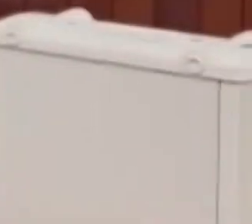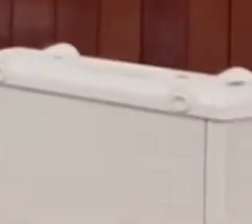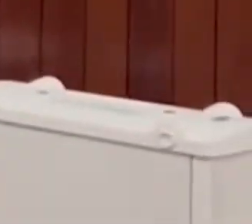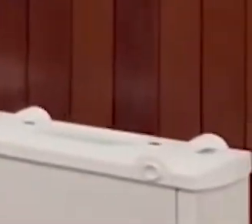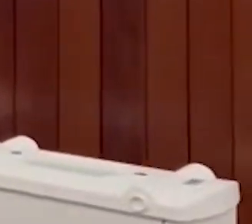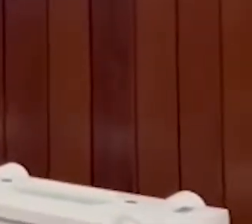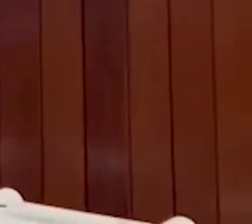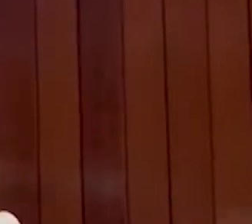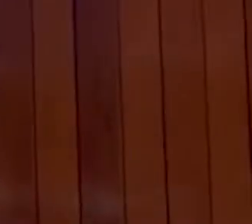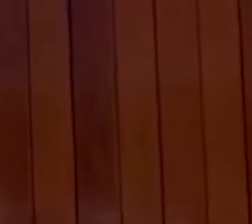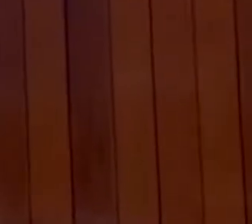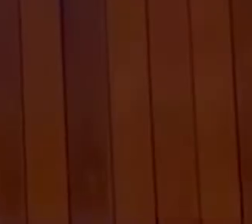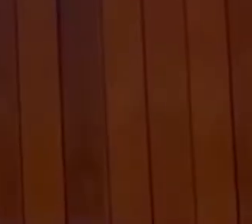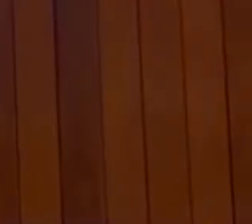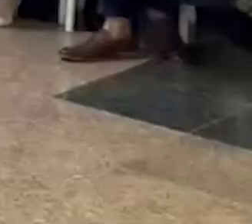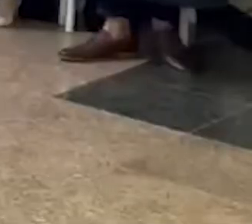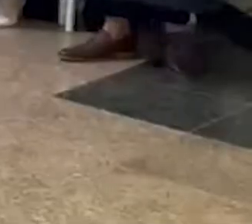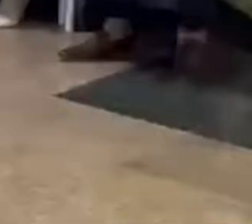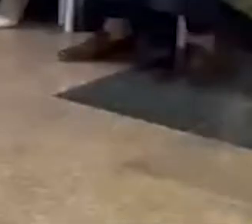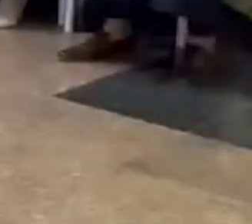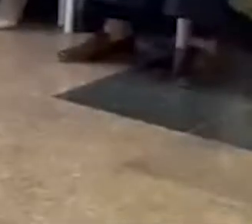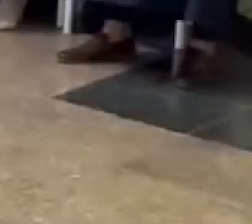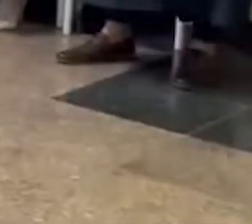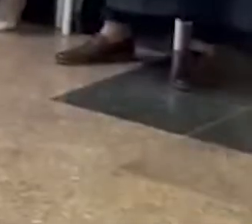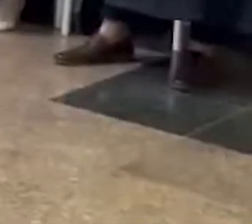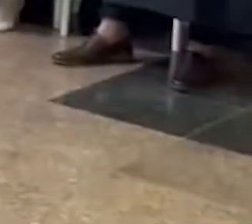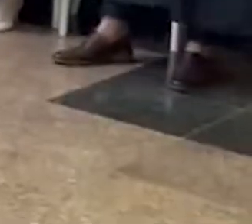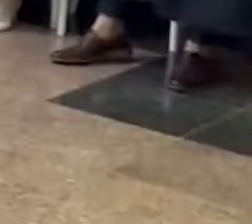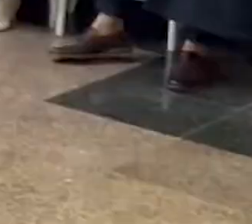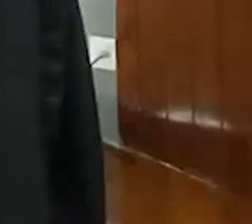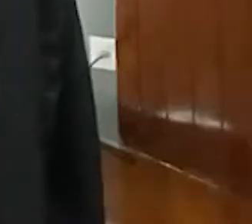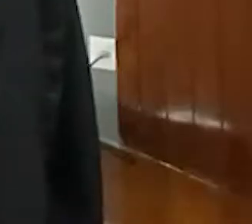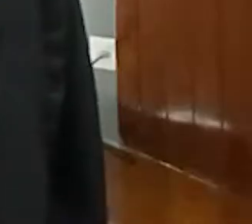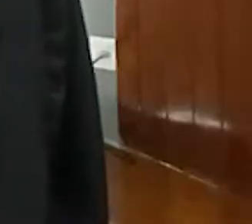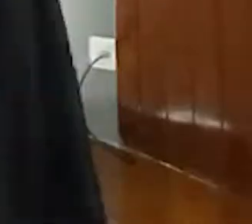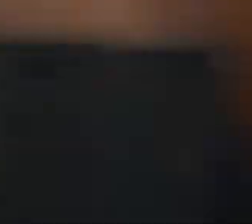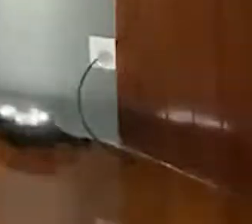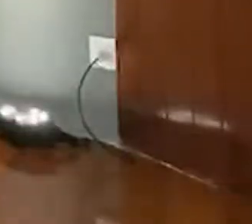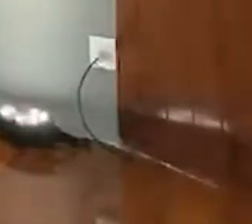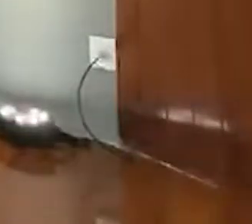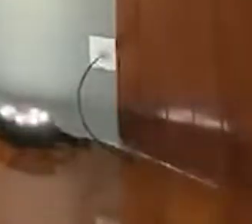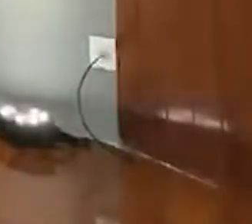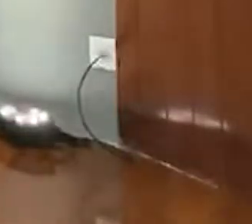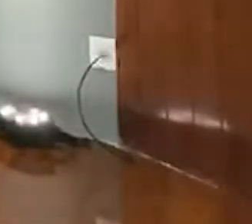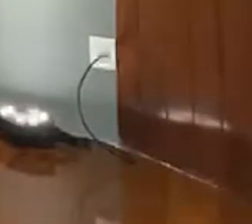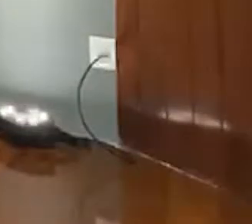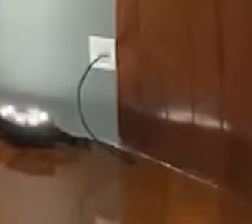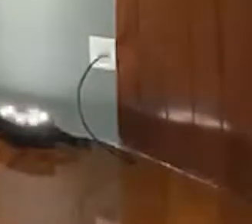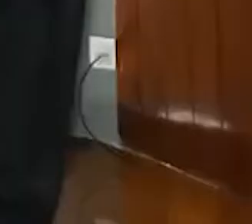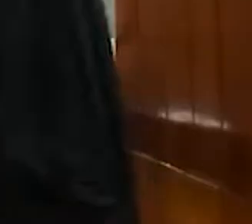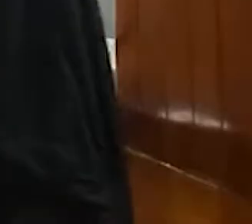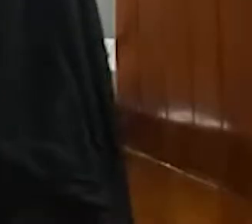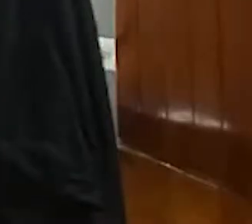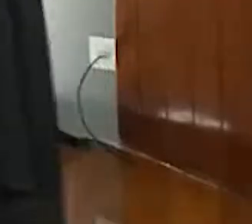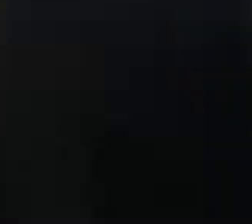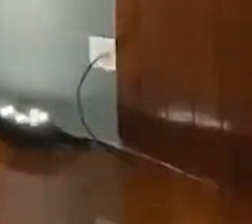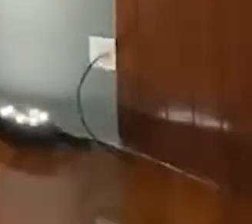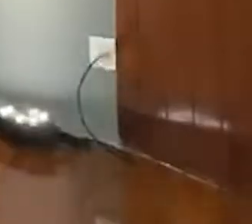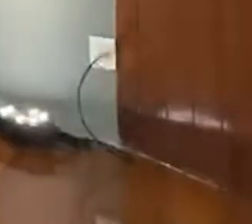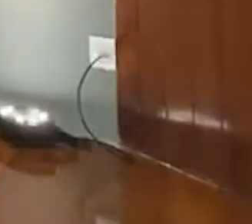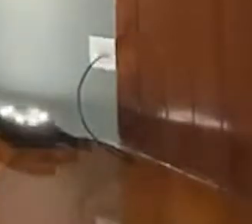sessão solene carregada de emoção, o Conselho Superior do Ministério Público de Goiás deu